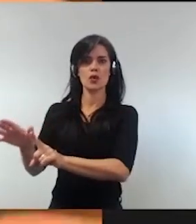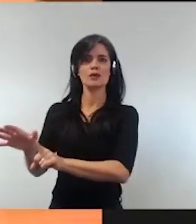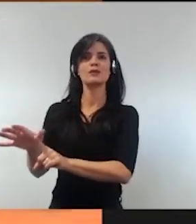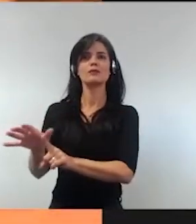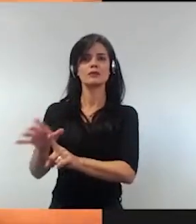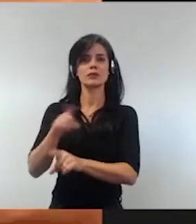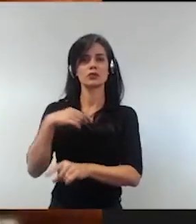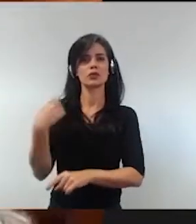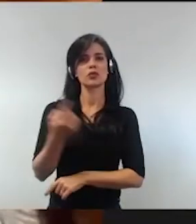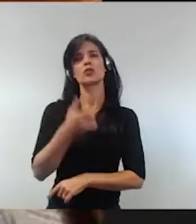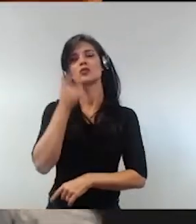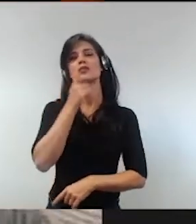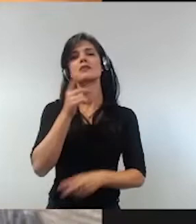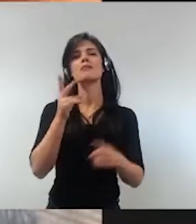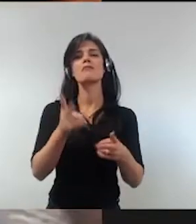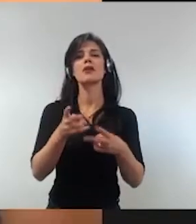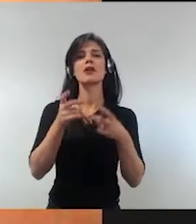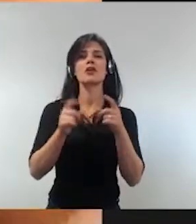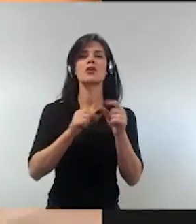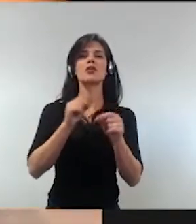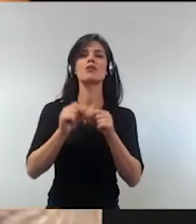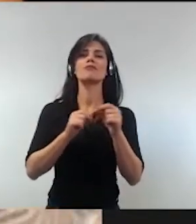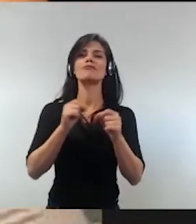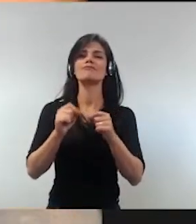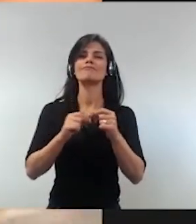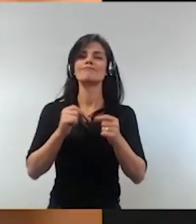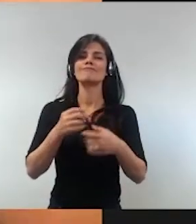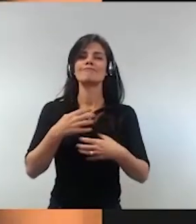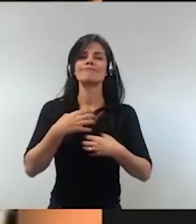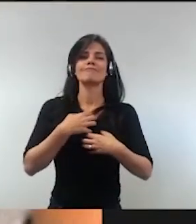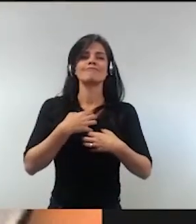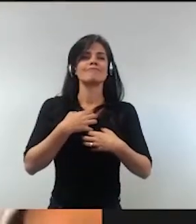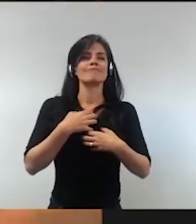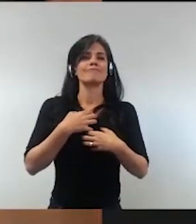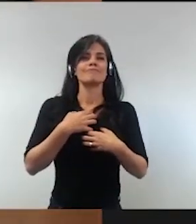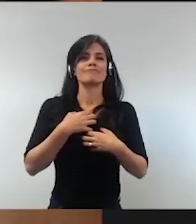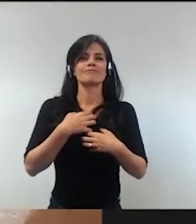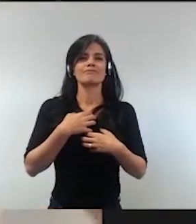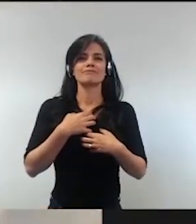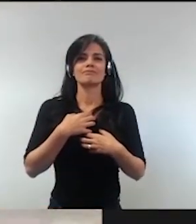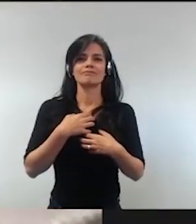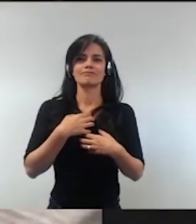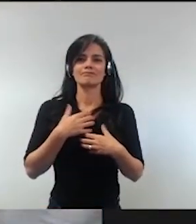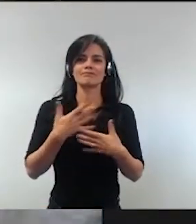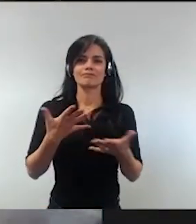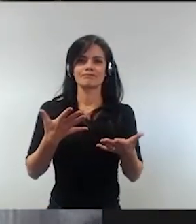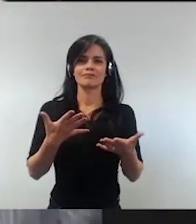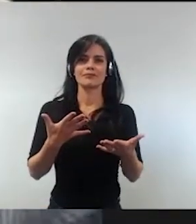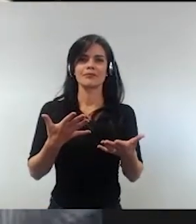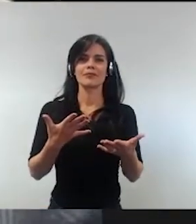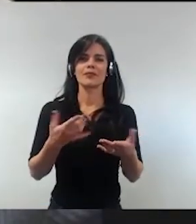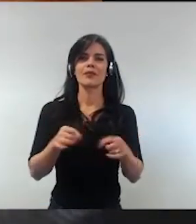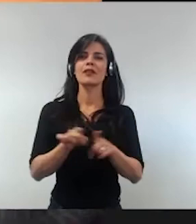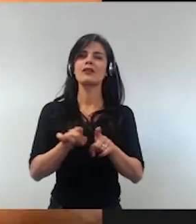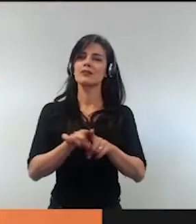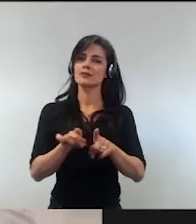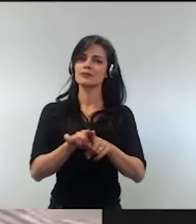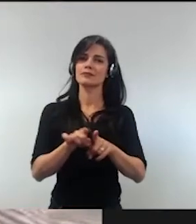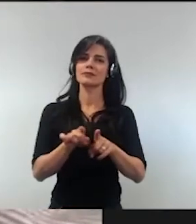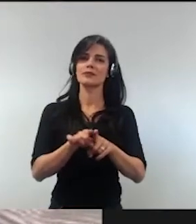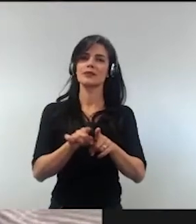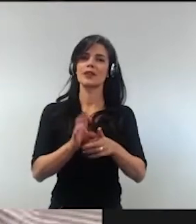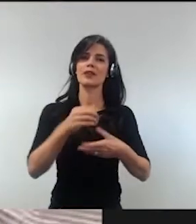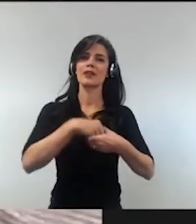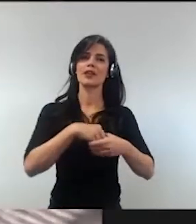percebemos, então, de novo, essa tragédia, no sentido grego da palavra, e a presença dela no